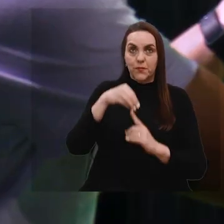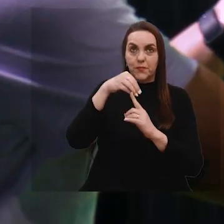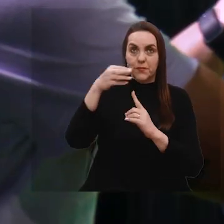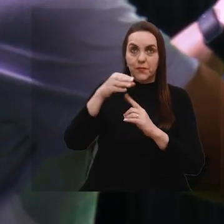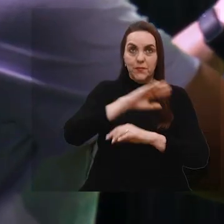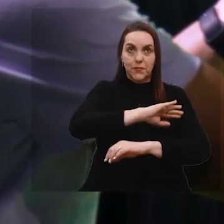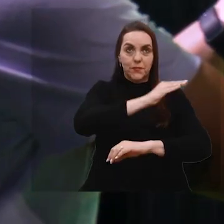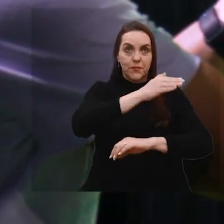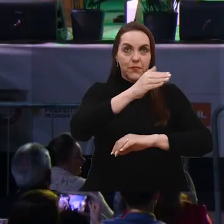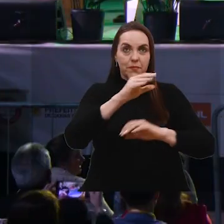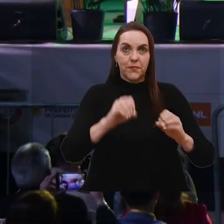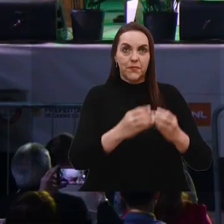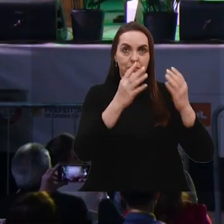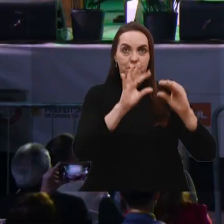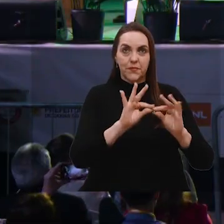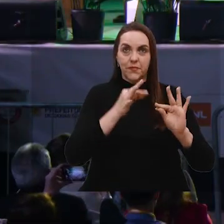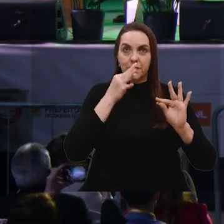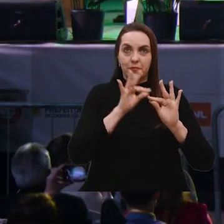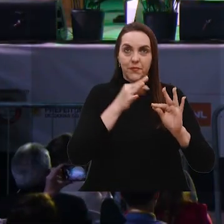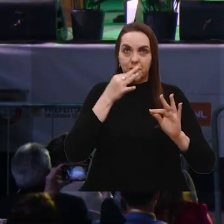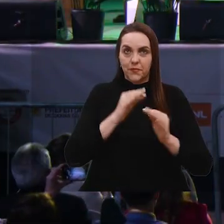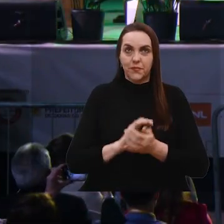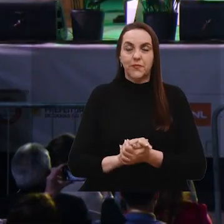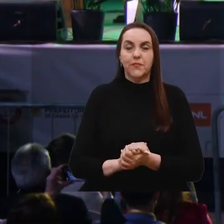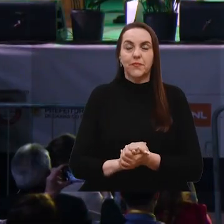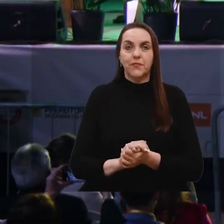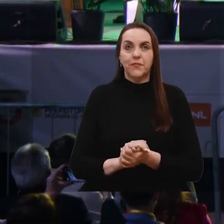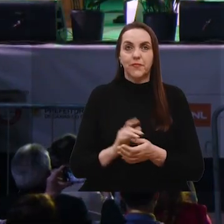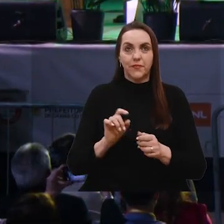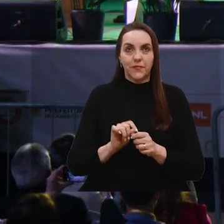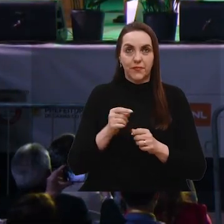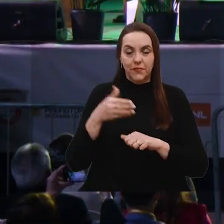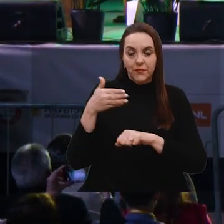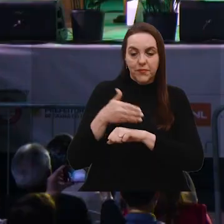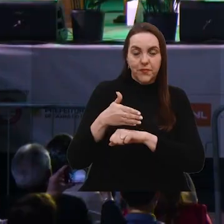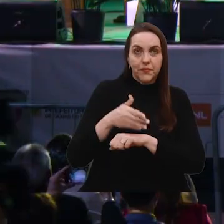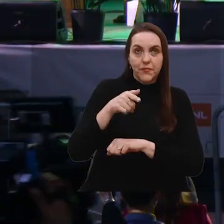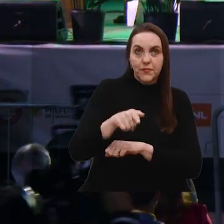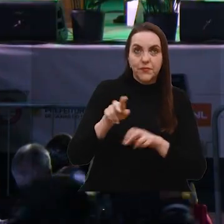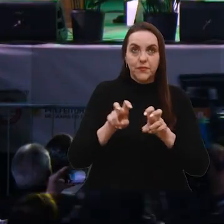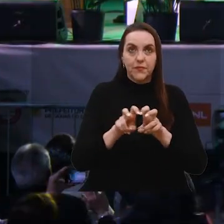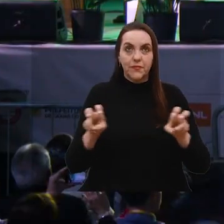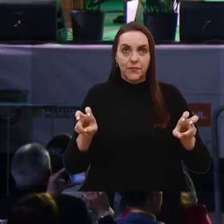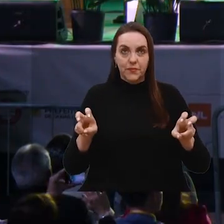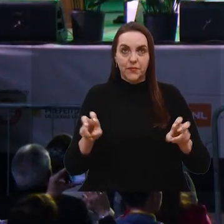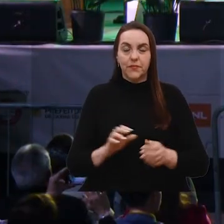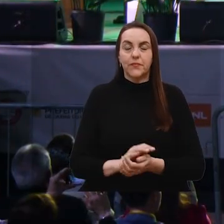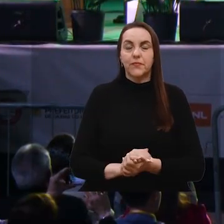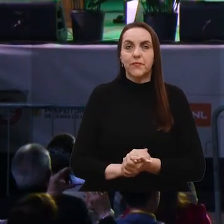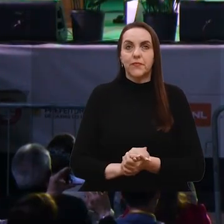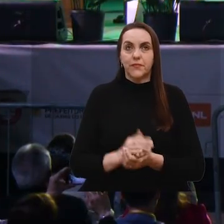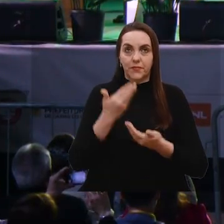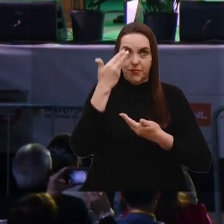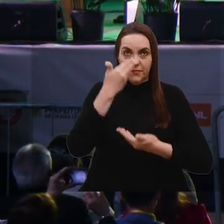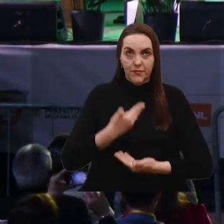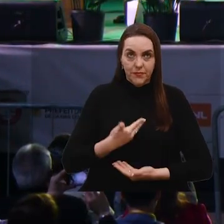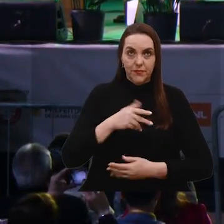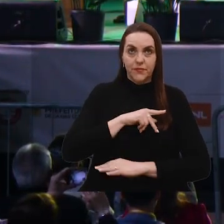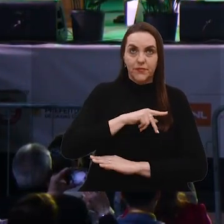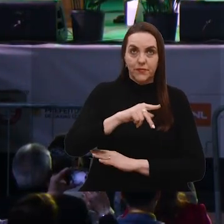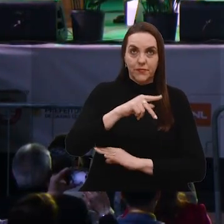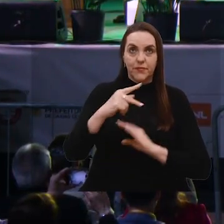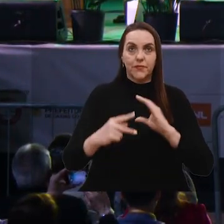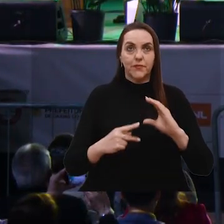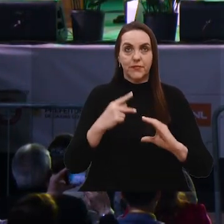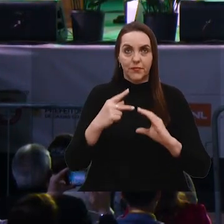no palco principal dos pavilhões da Festa da Uva. Fazem parte desta